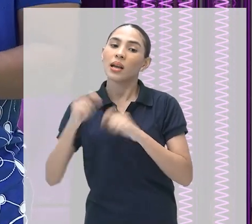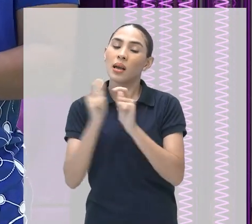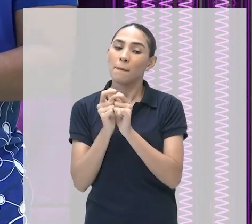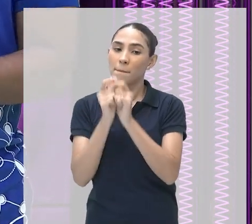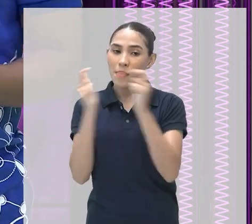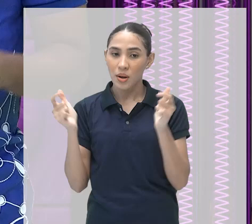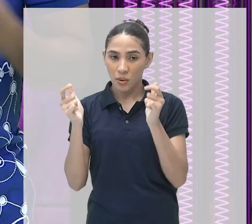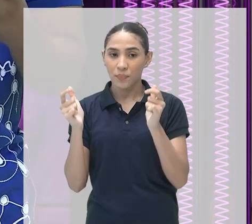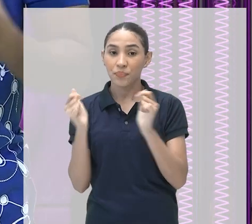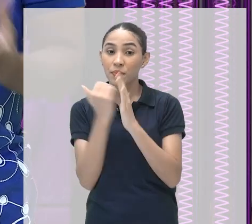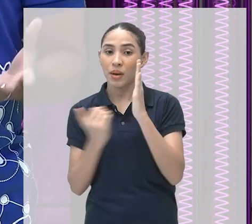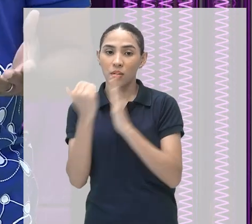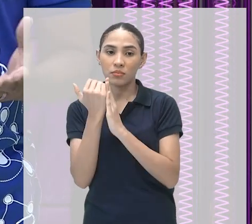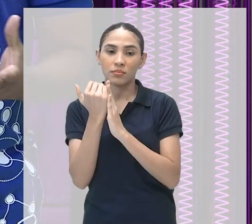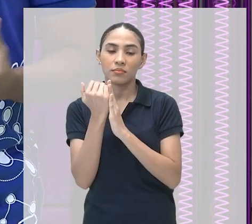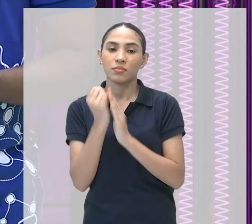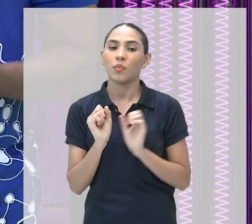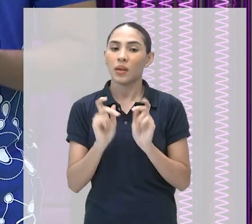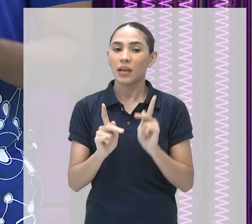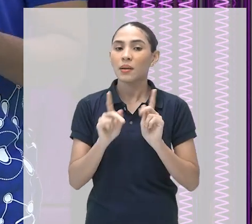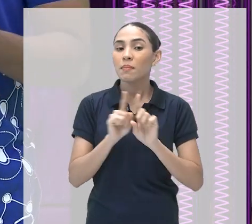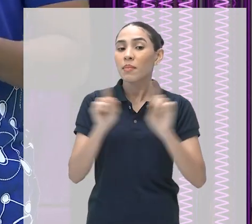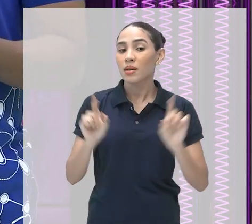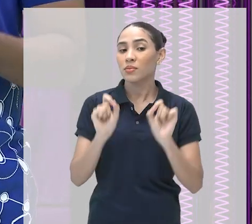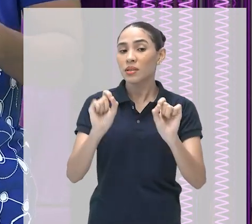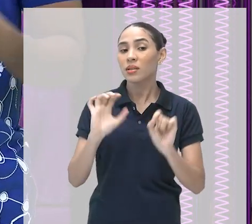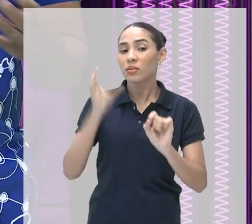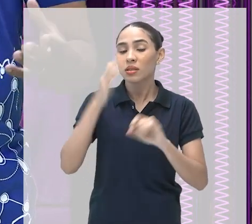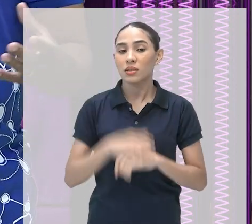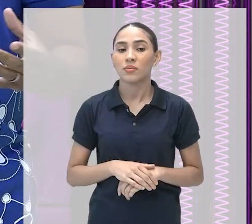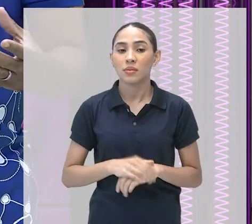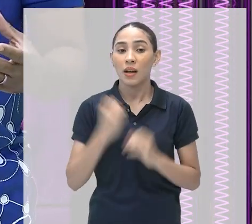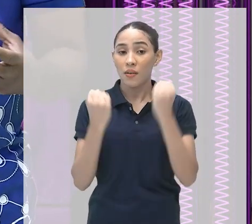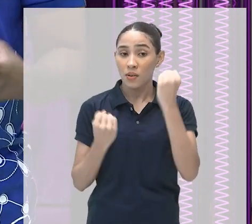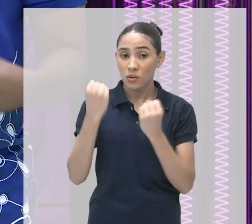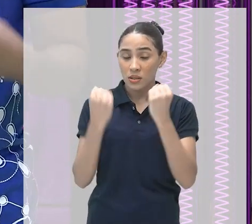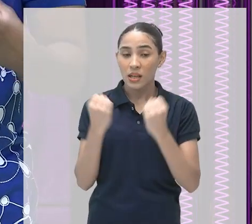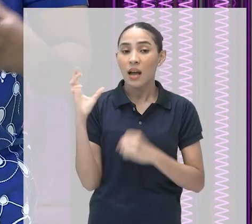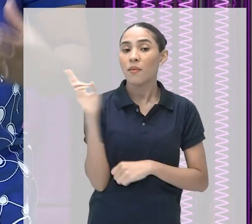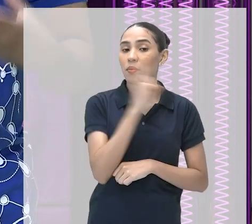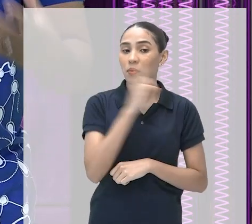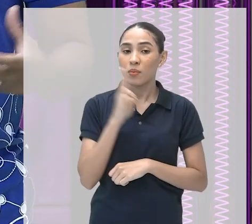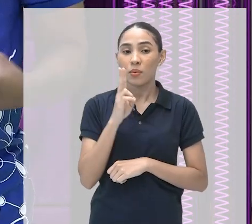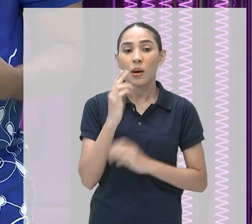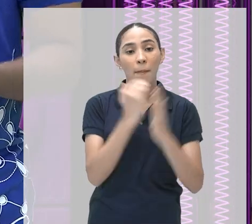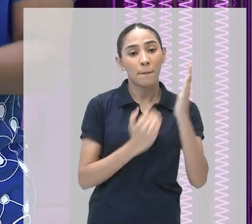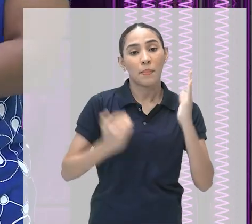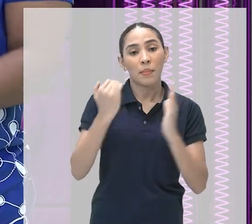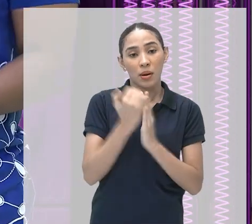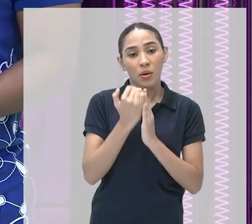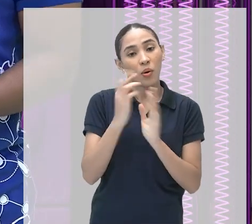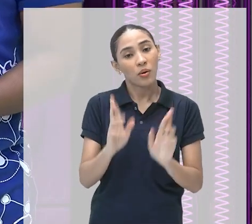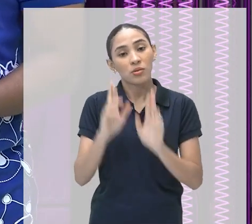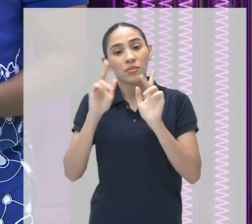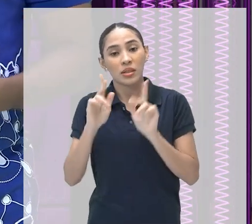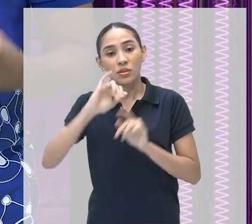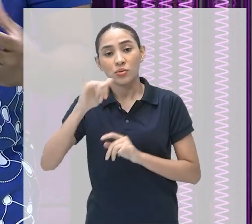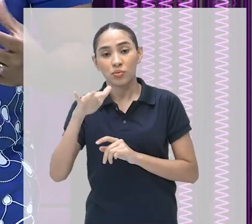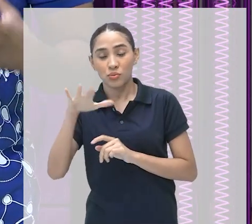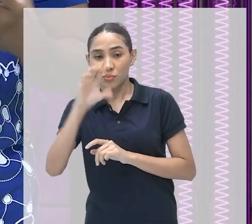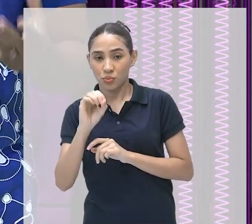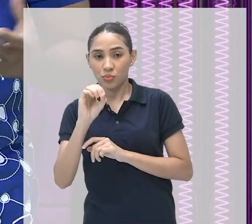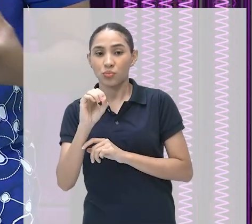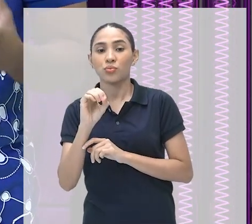maior. Tudo bem? Então, o que aconteceu? A velocidade do piloto Everton era maior do que a velocidade do piloto Júlio.